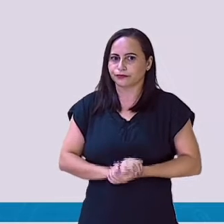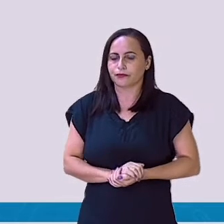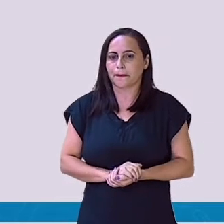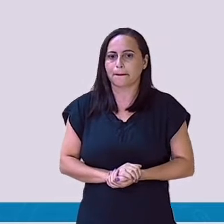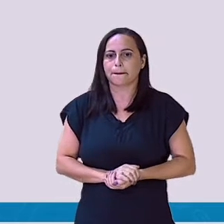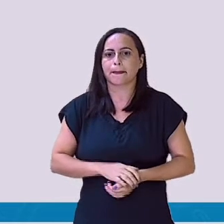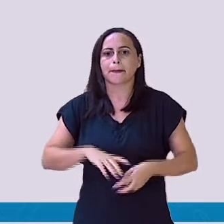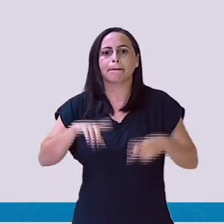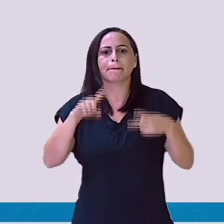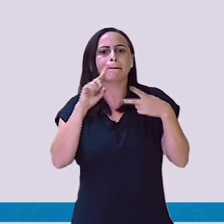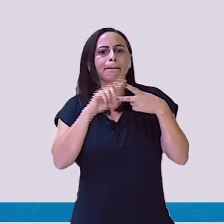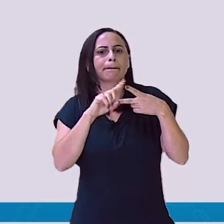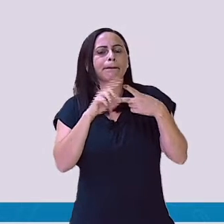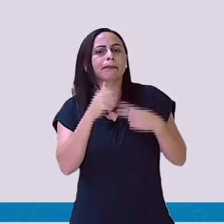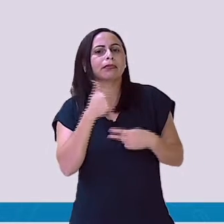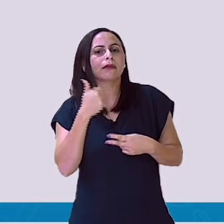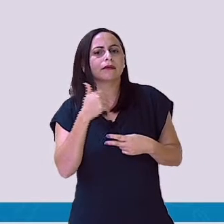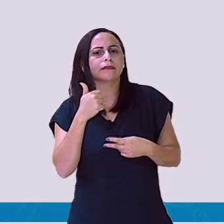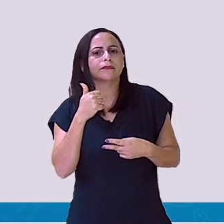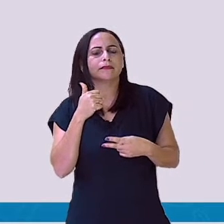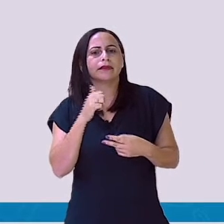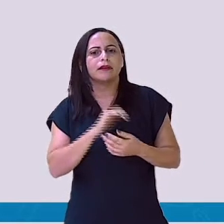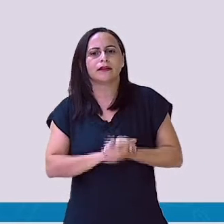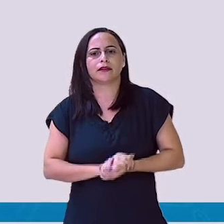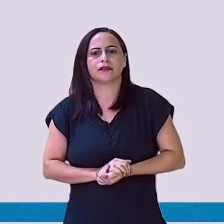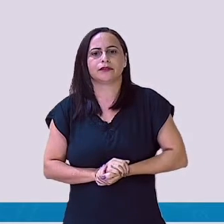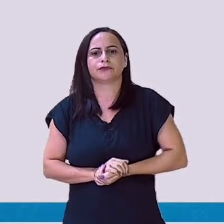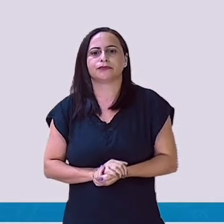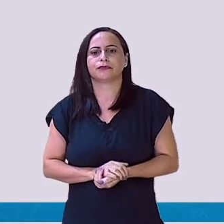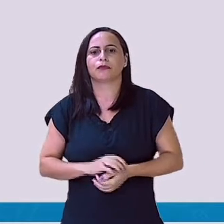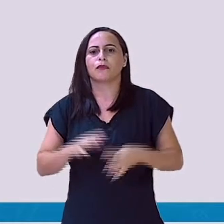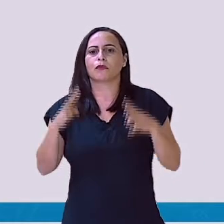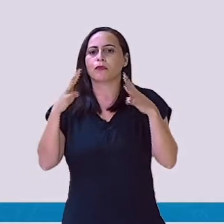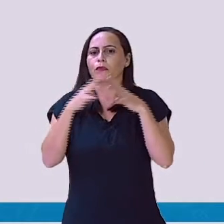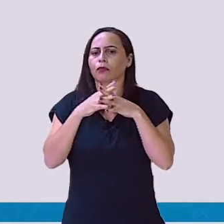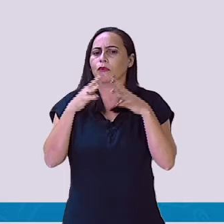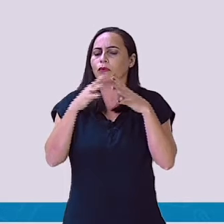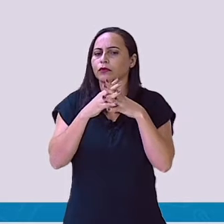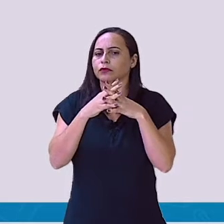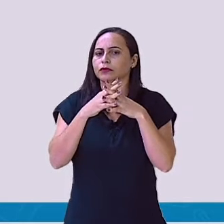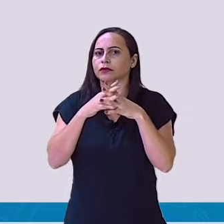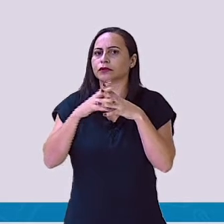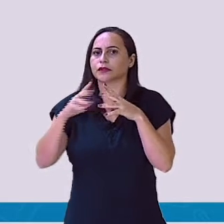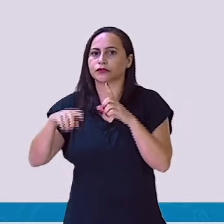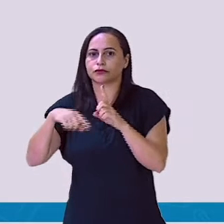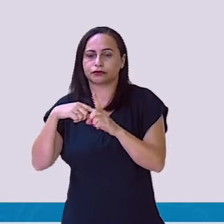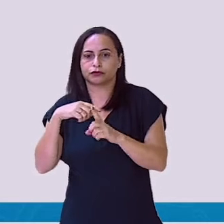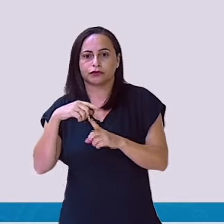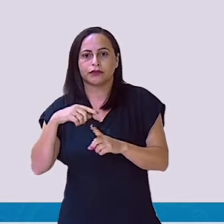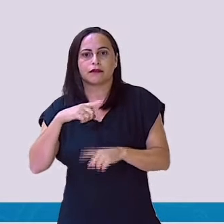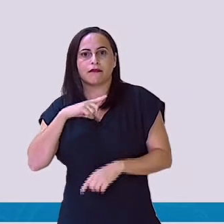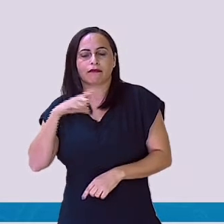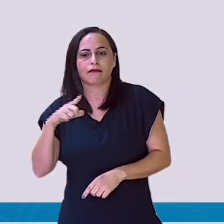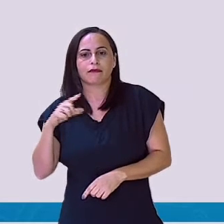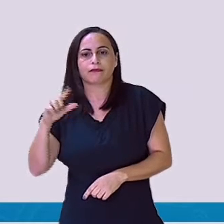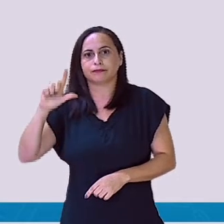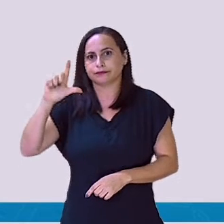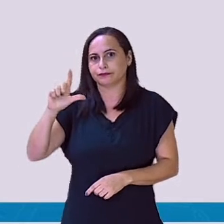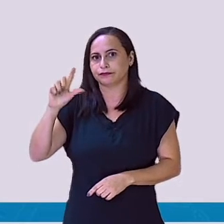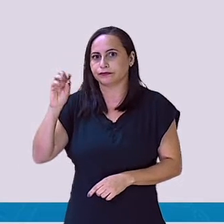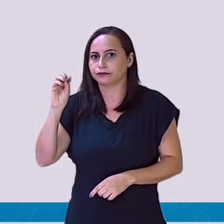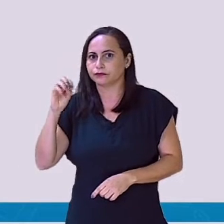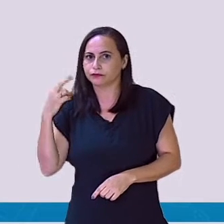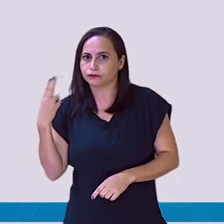os que resultam no contato consoante mais L ou R e